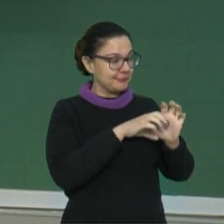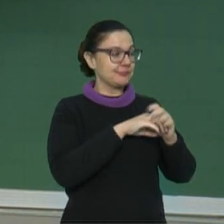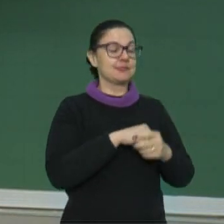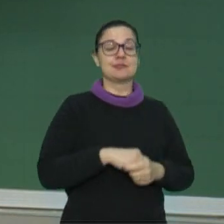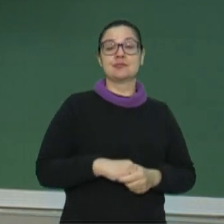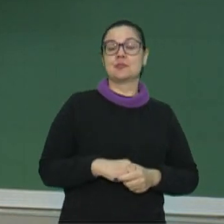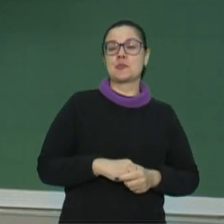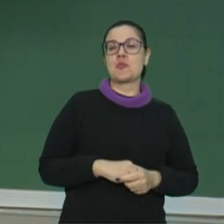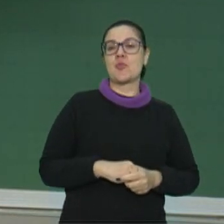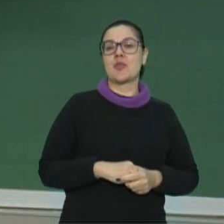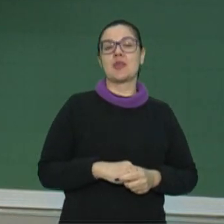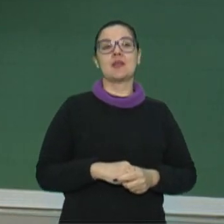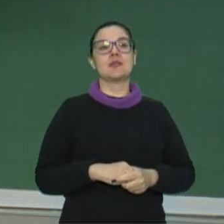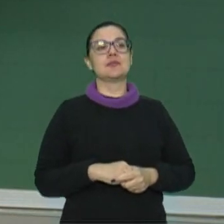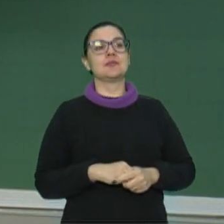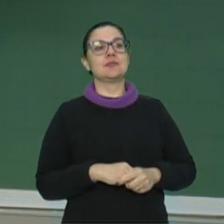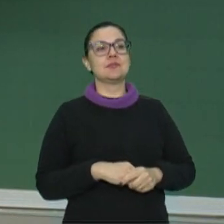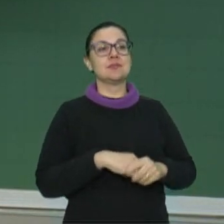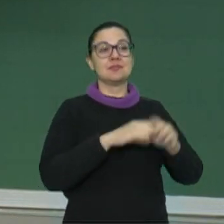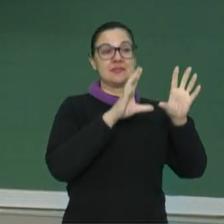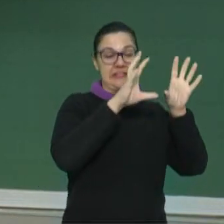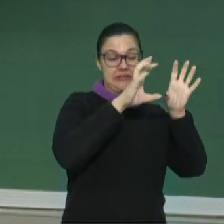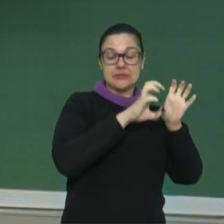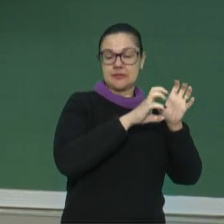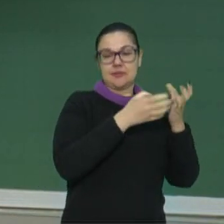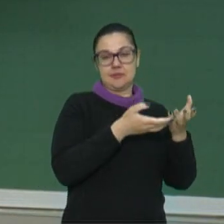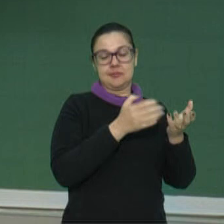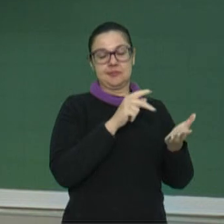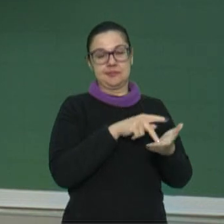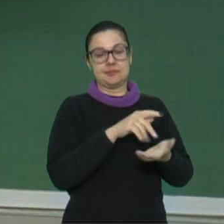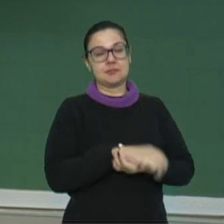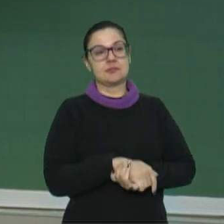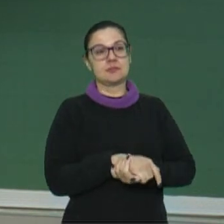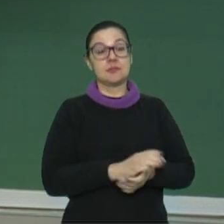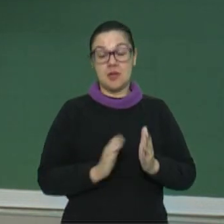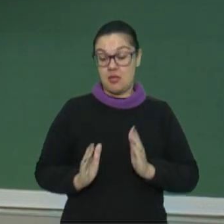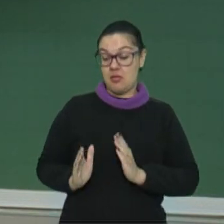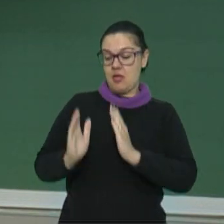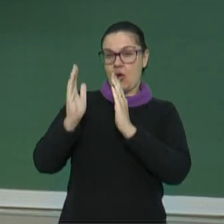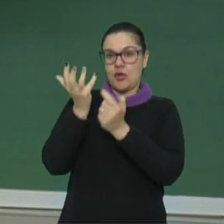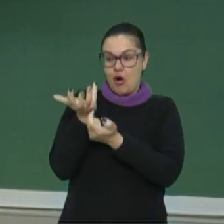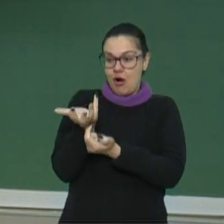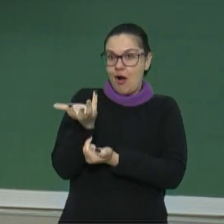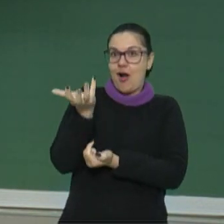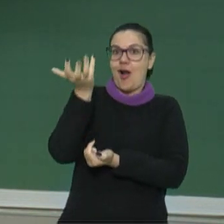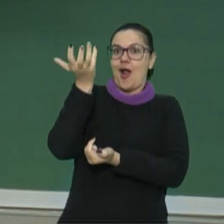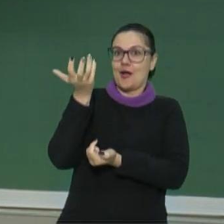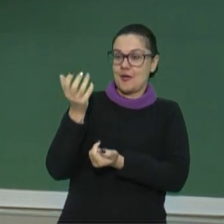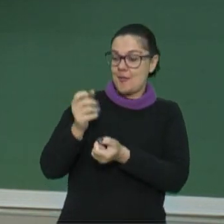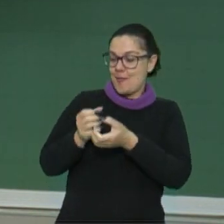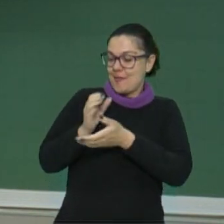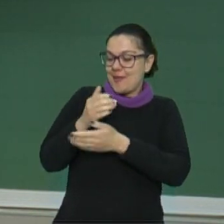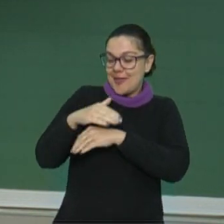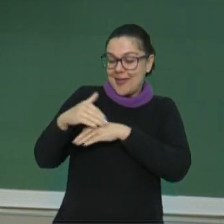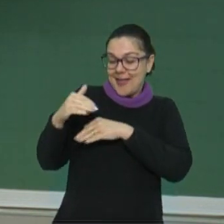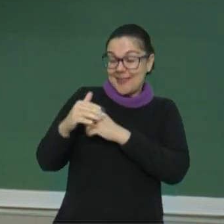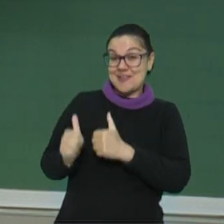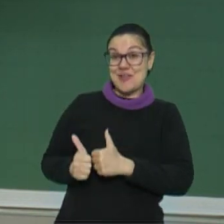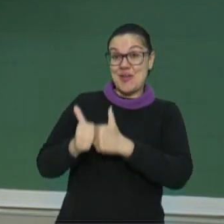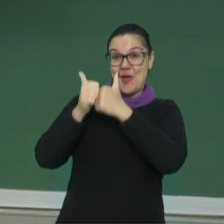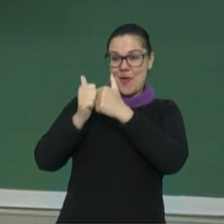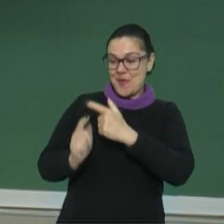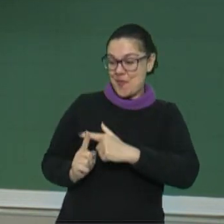que apodrecendo, né? Secando, na verdade. E a outra plantinha que recebeu o tratamento